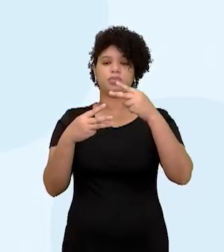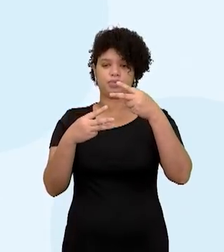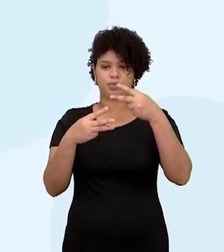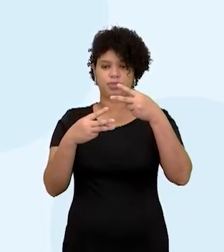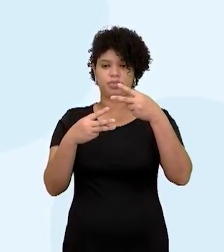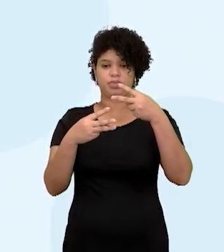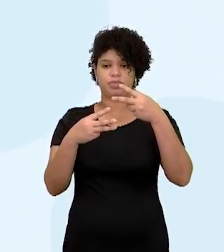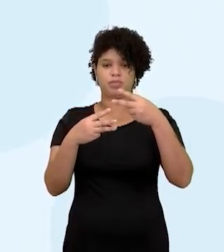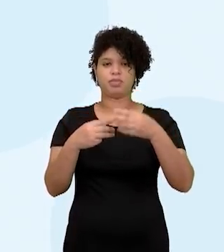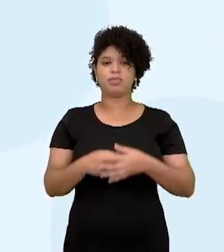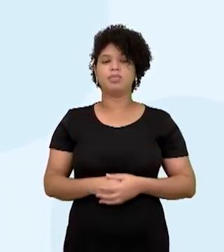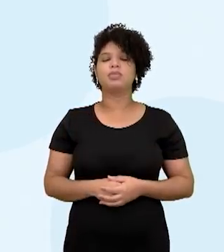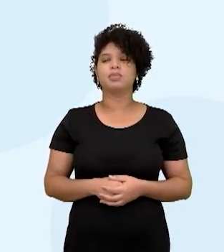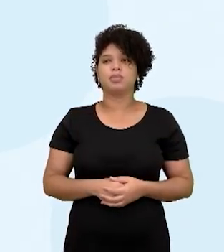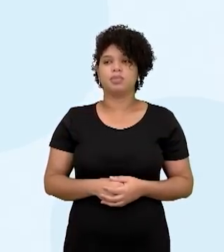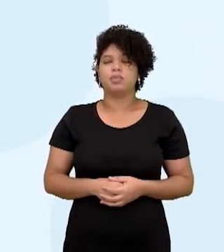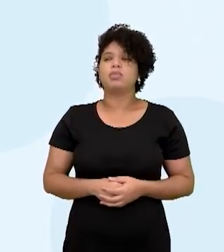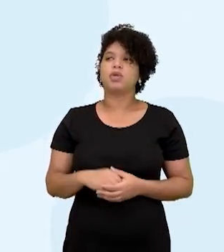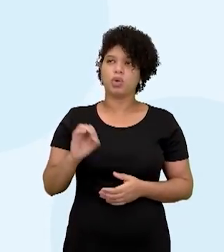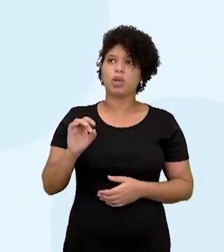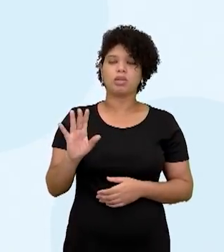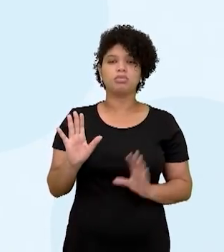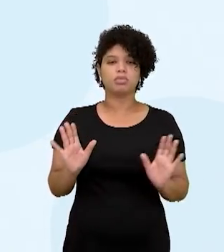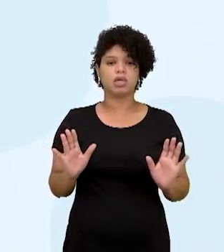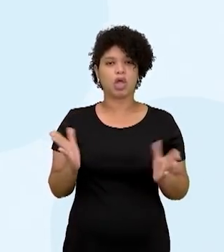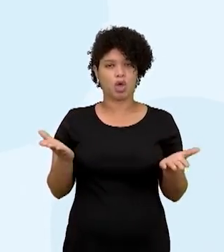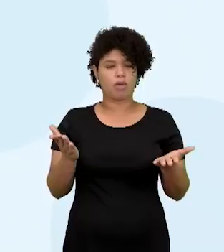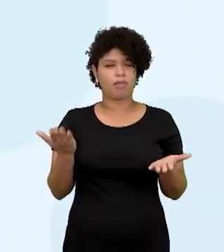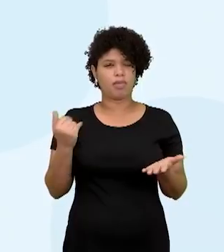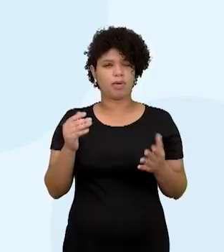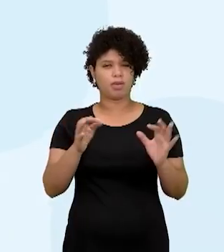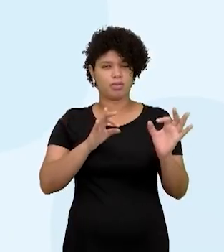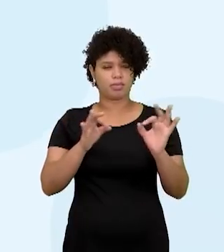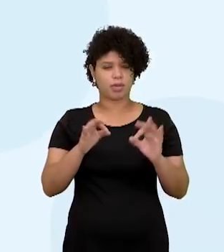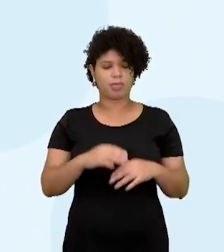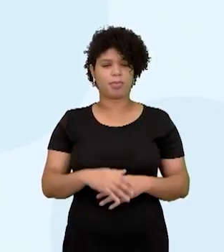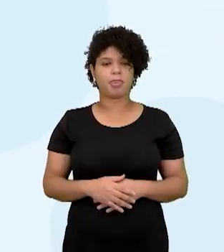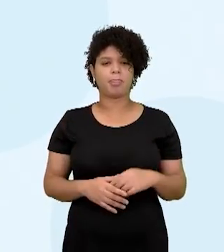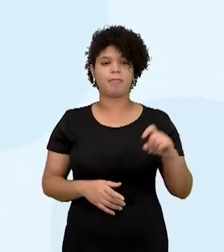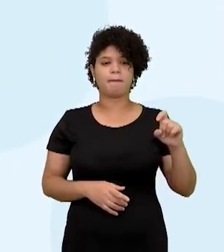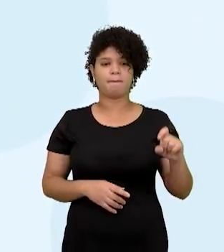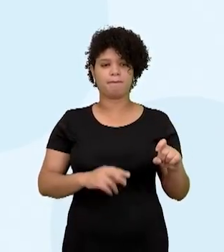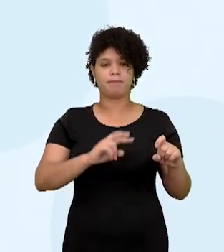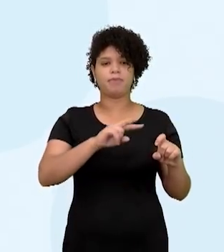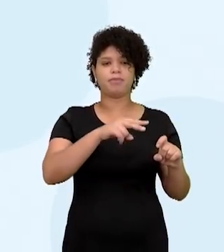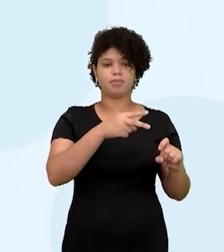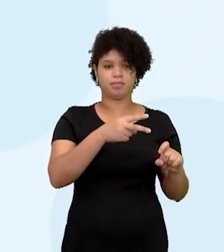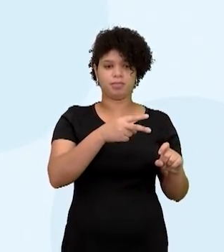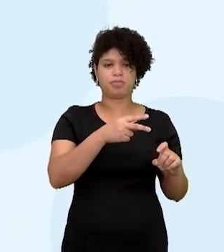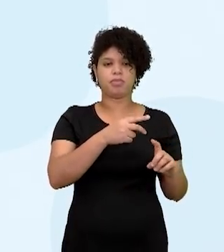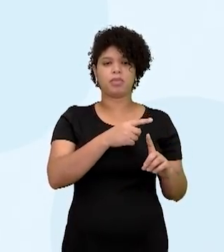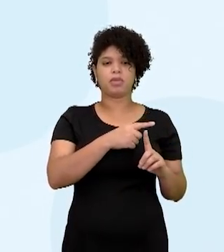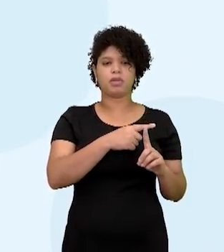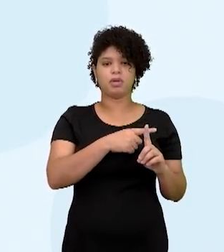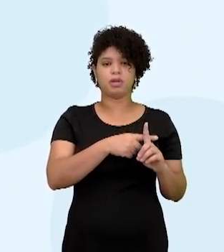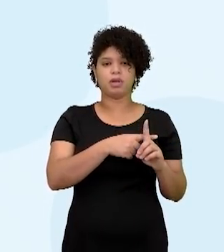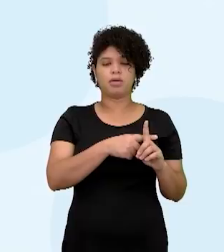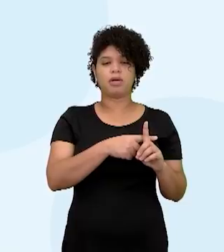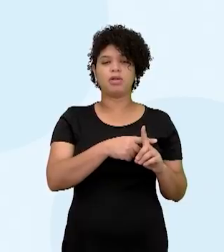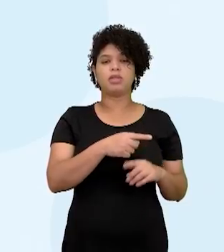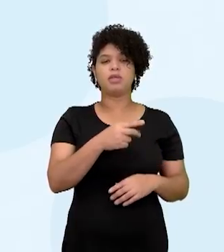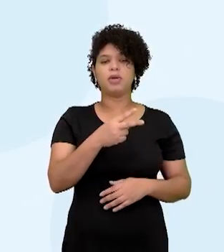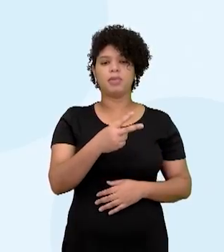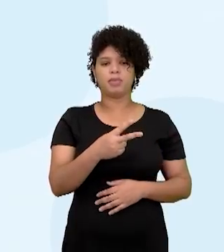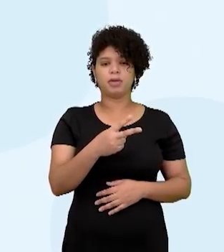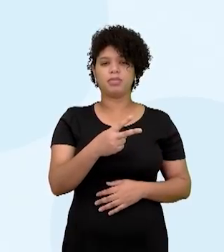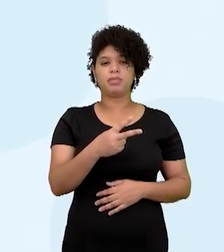3 elevado ao quadrado. Tá ao quadrado, tá duas vezes, agora é só arrumar. Tá. Então, a gente tem que x quadrado mais, dá para fazer 2 vezes